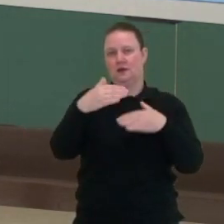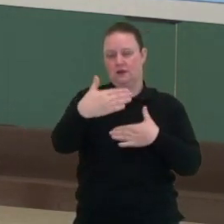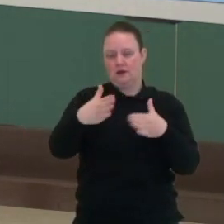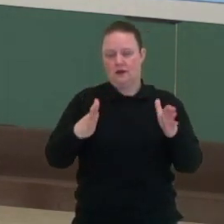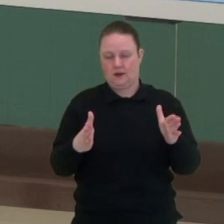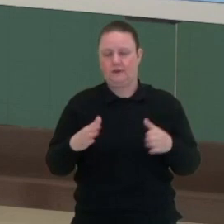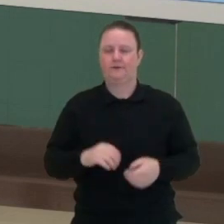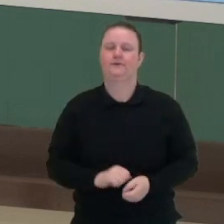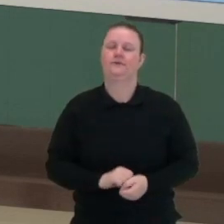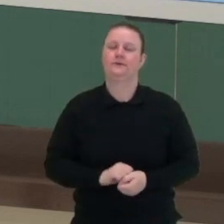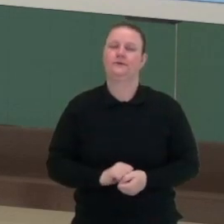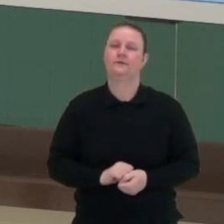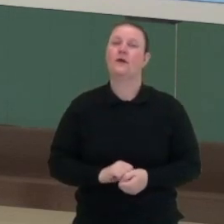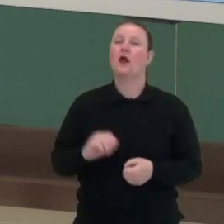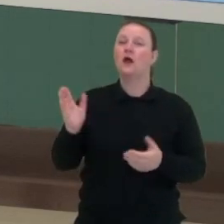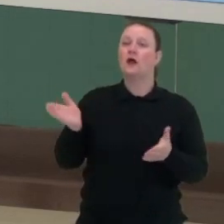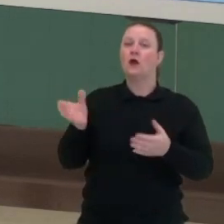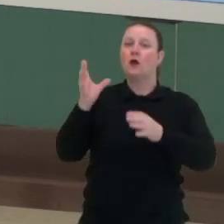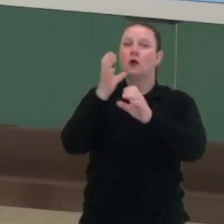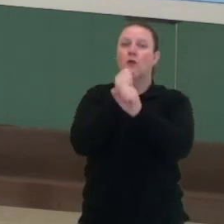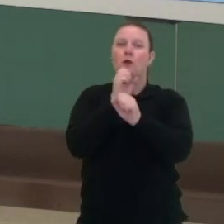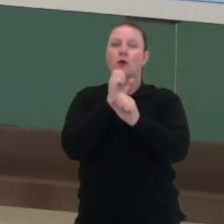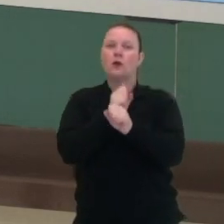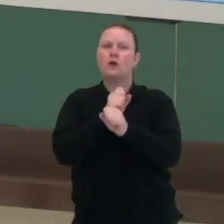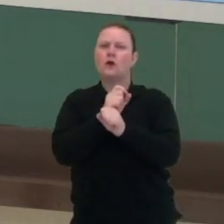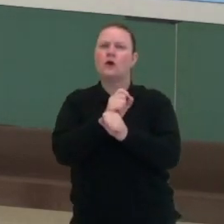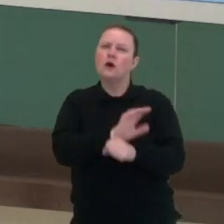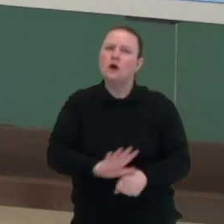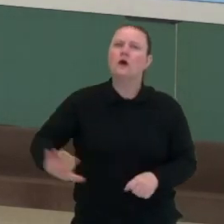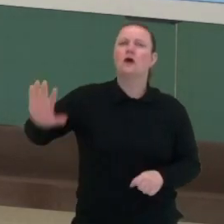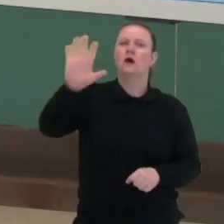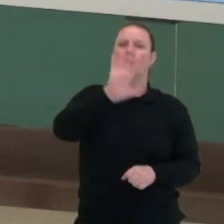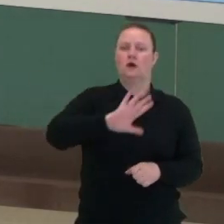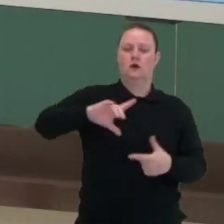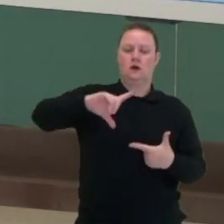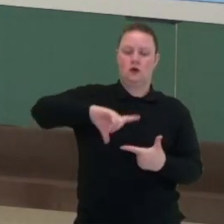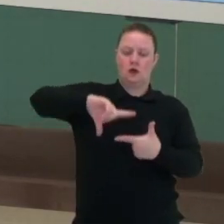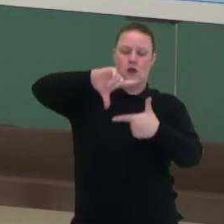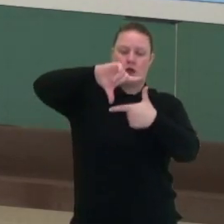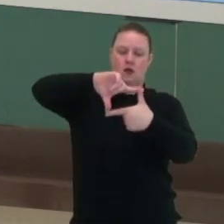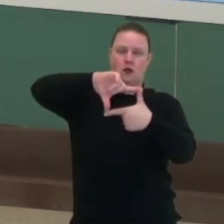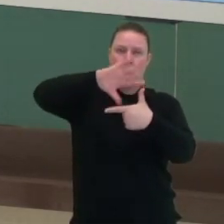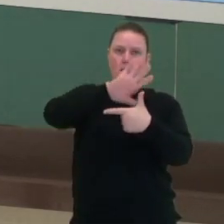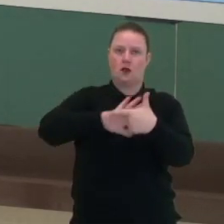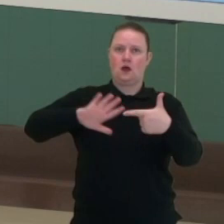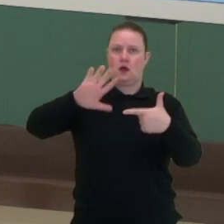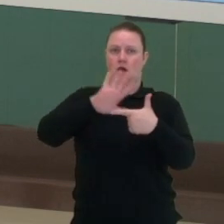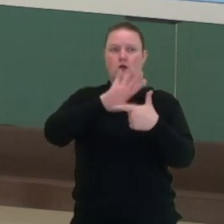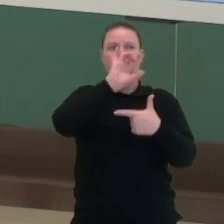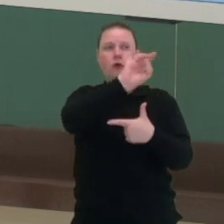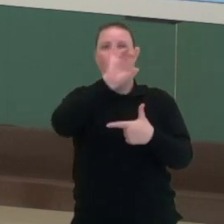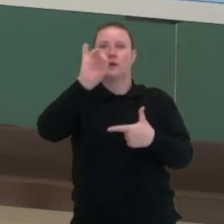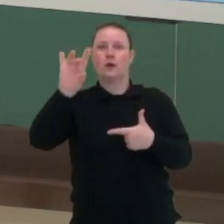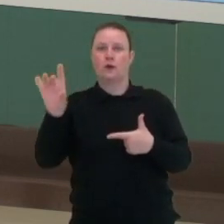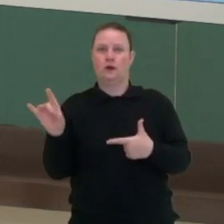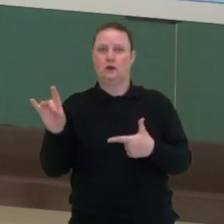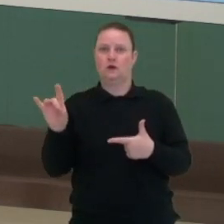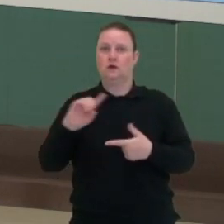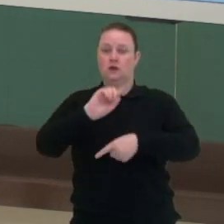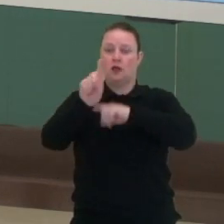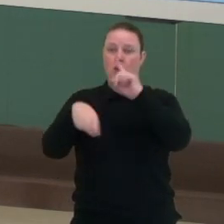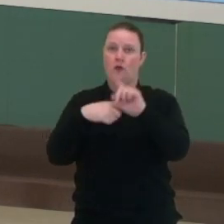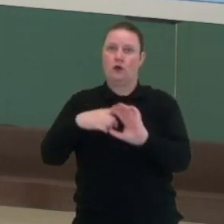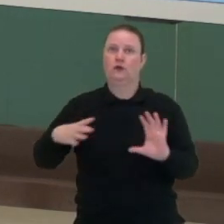tá? Então, nós vamos calcular a área de cada um desses retângulos e, na sequência, nós vamos